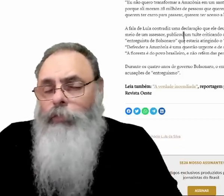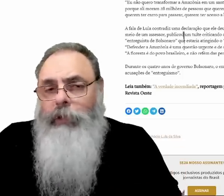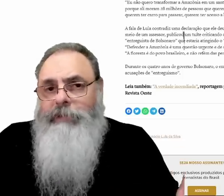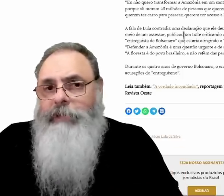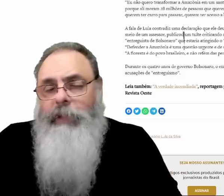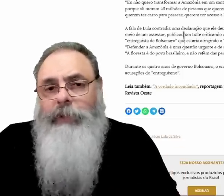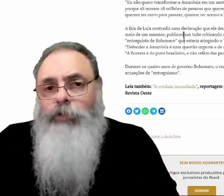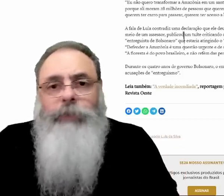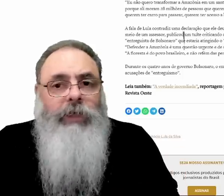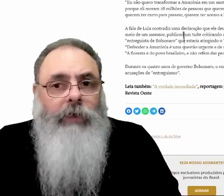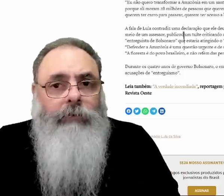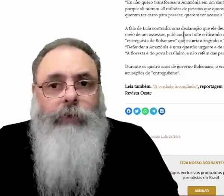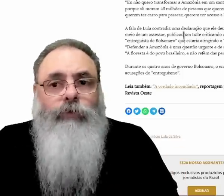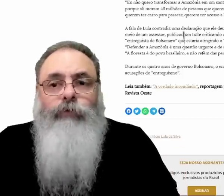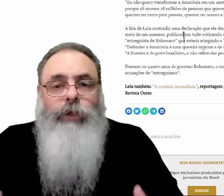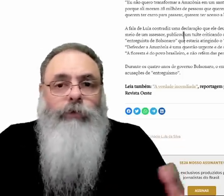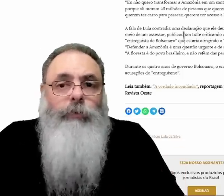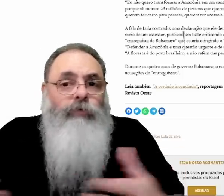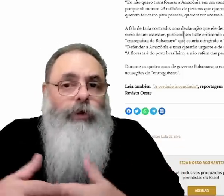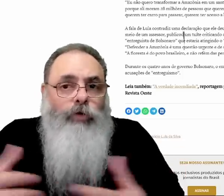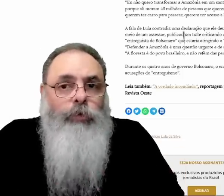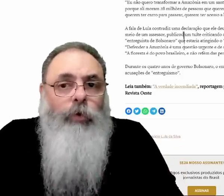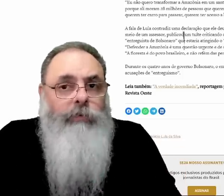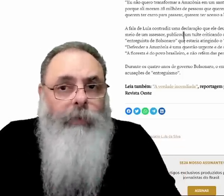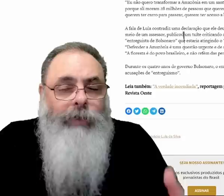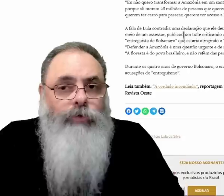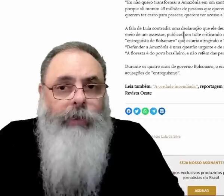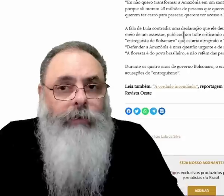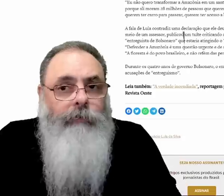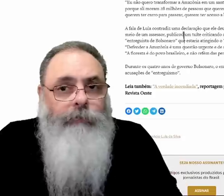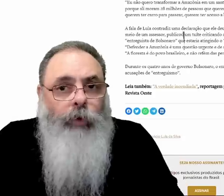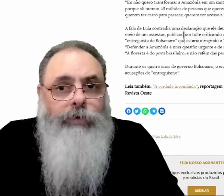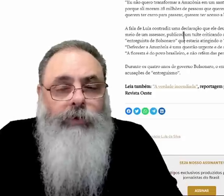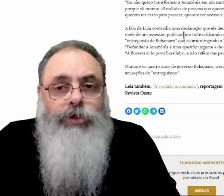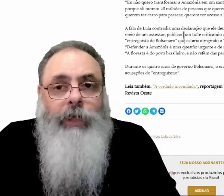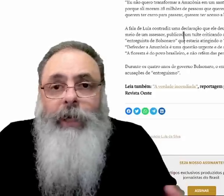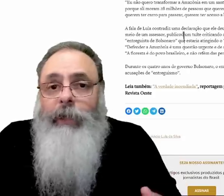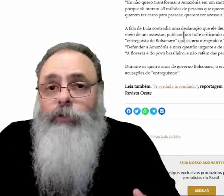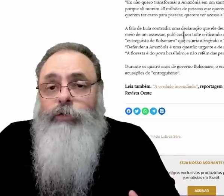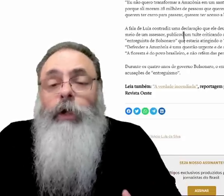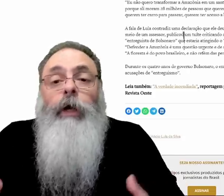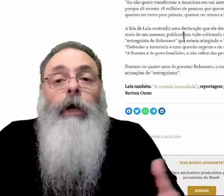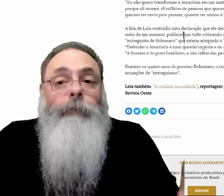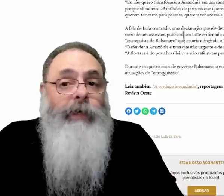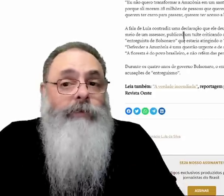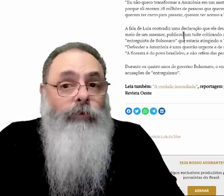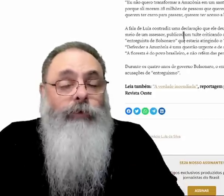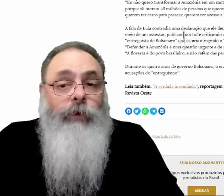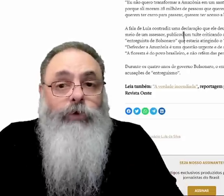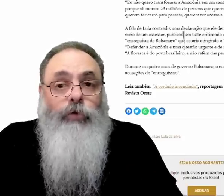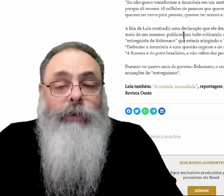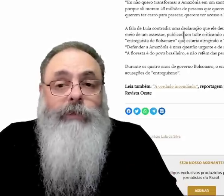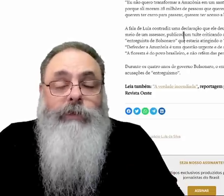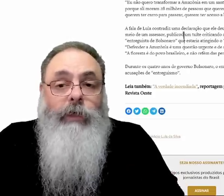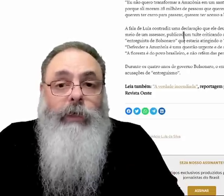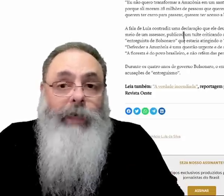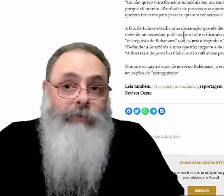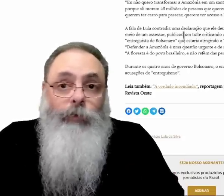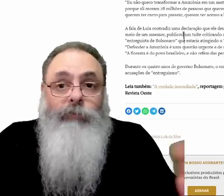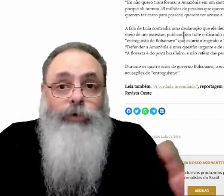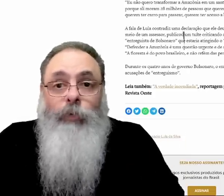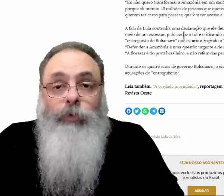comungo dessa dessa opinião eu não vejo não me vejo como dono da Amazônia não consigo enxergar isso mas no final das contas